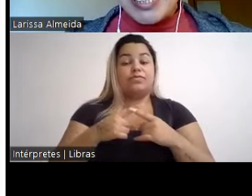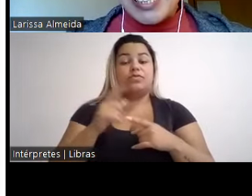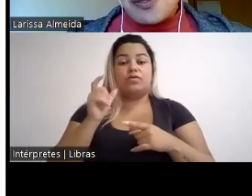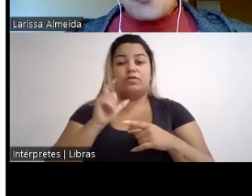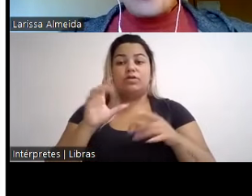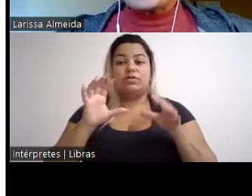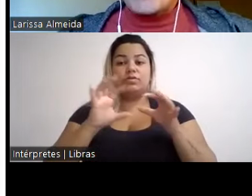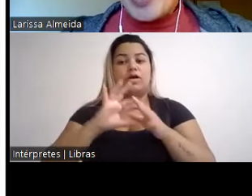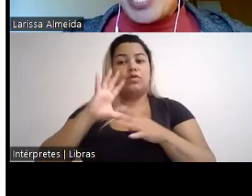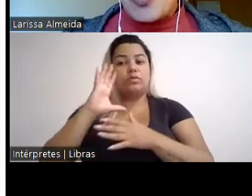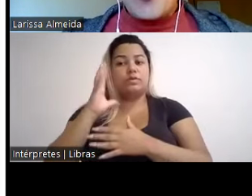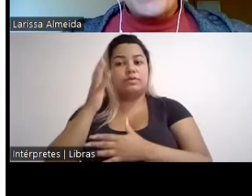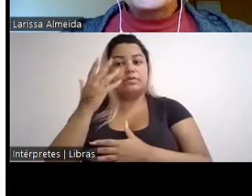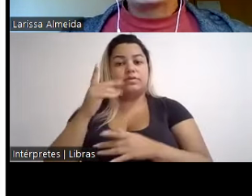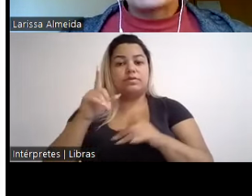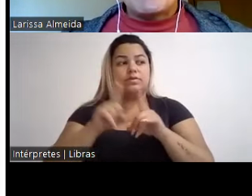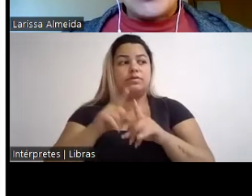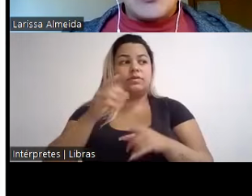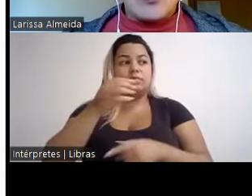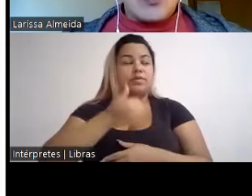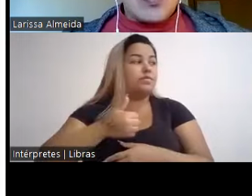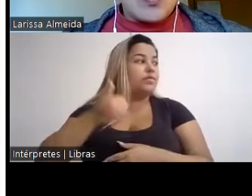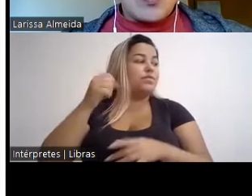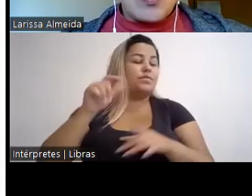uma decisão para o